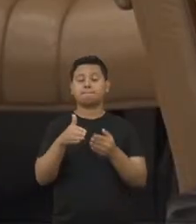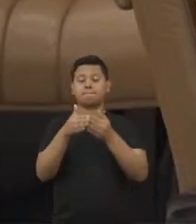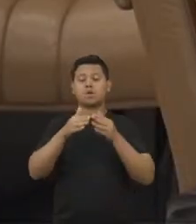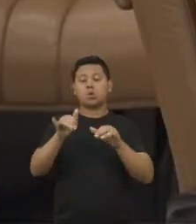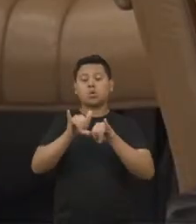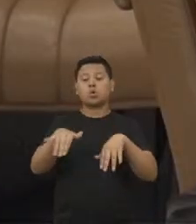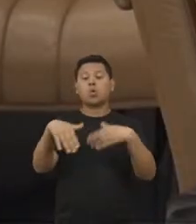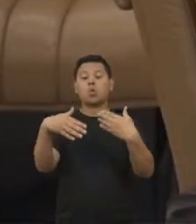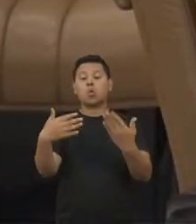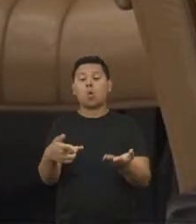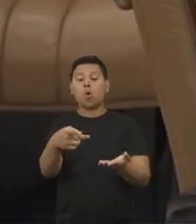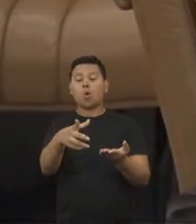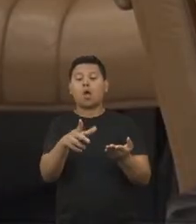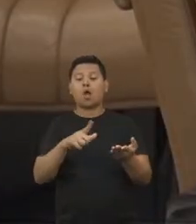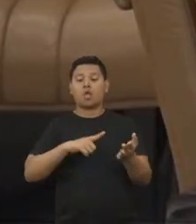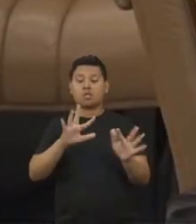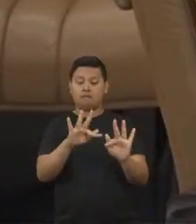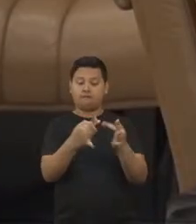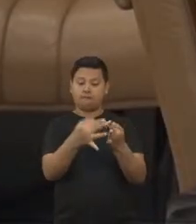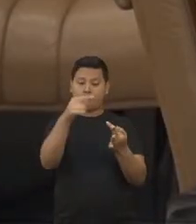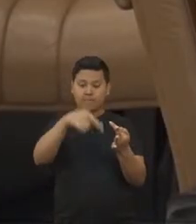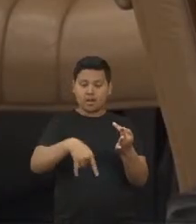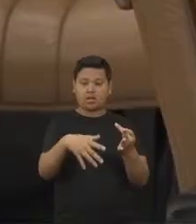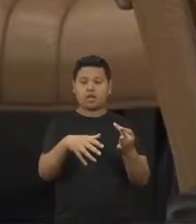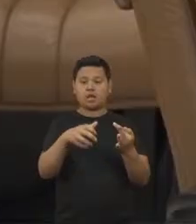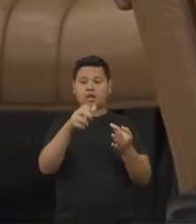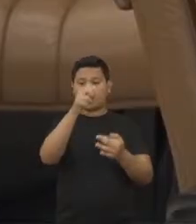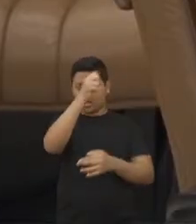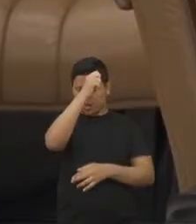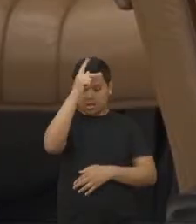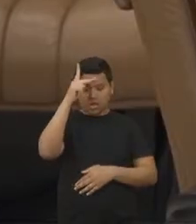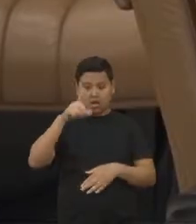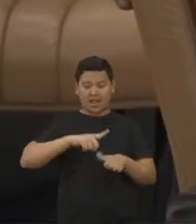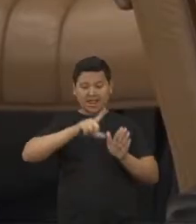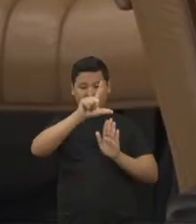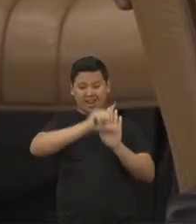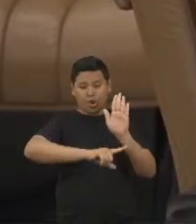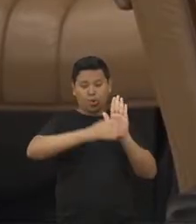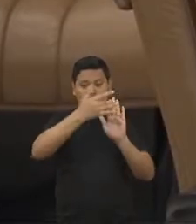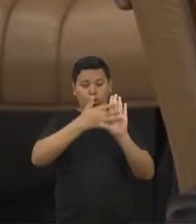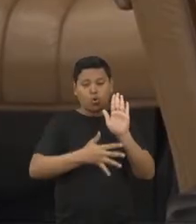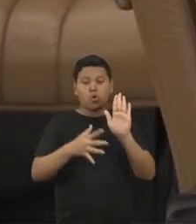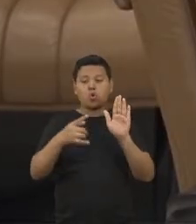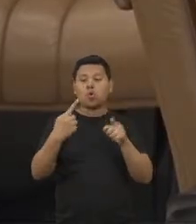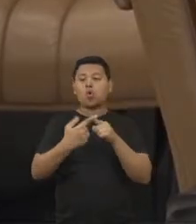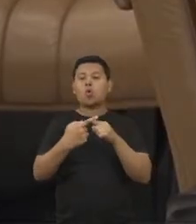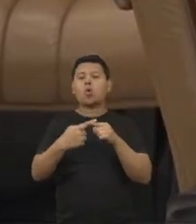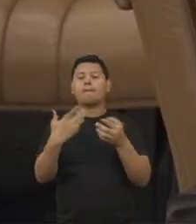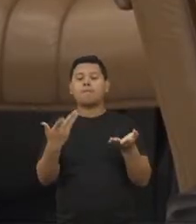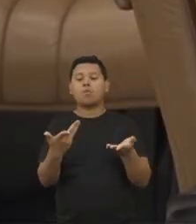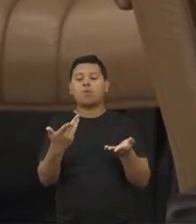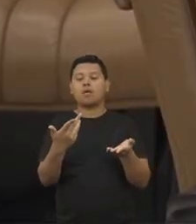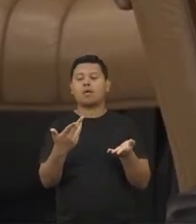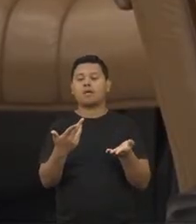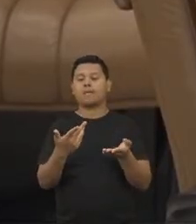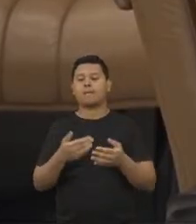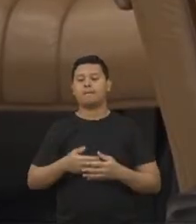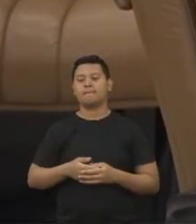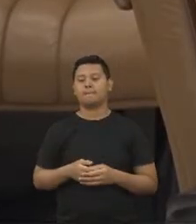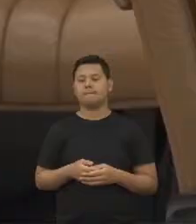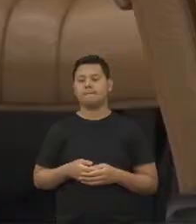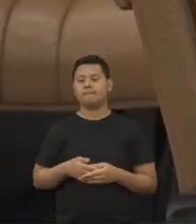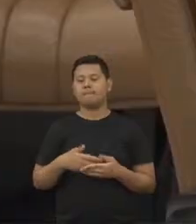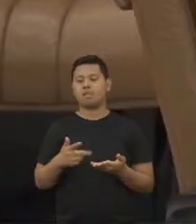os parentes que trabalham na administração pública, a gente quer a lista de todos, e a gente quer a explicação do porquê que cada um desses parentes não se encaixa nos